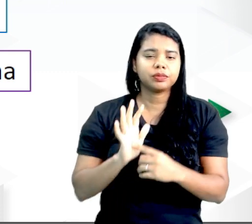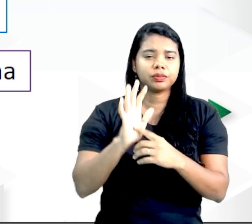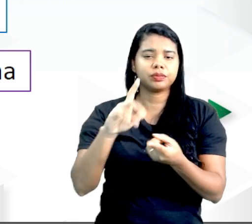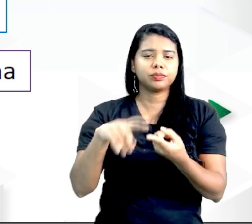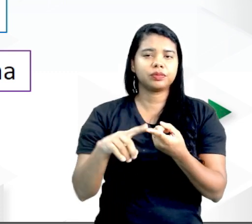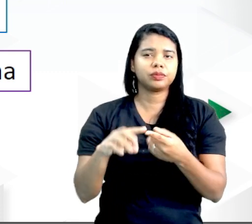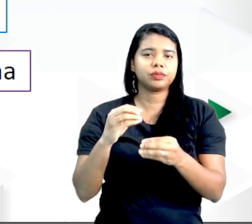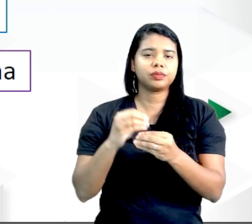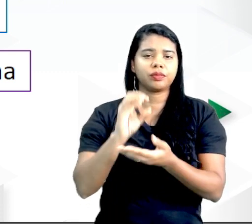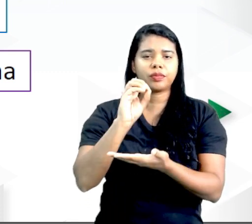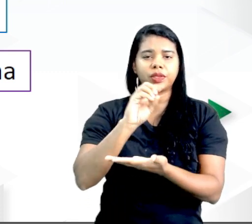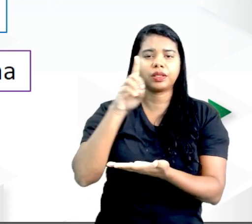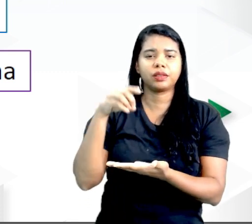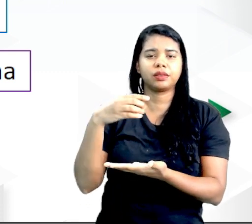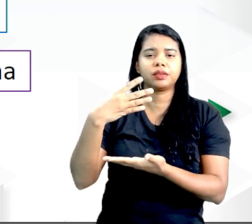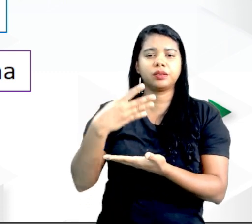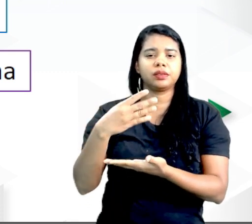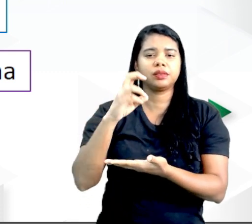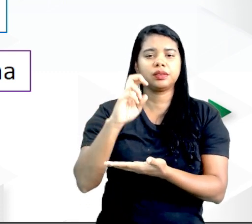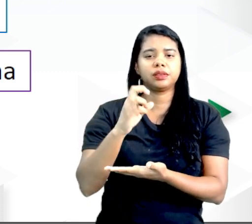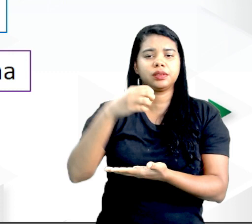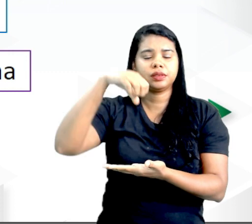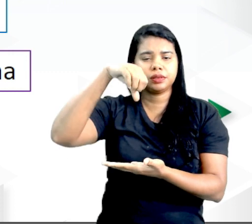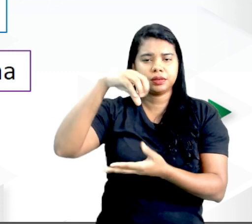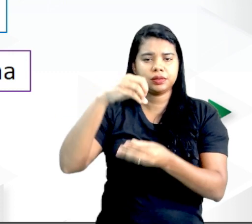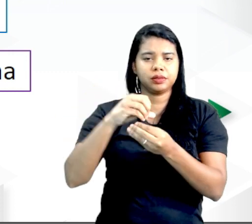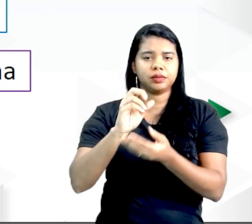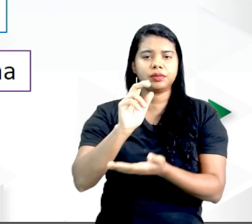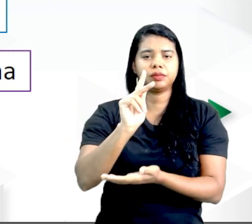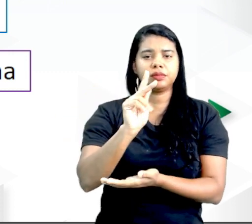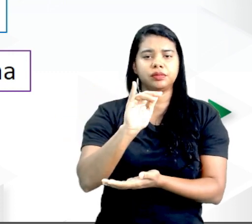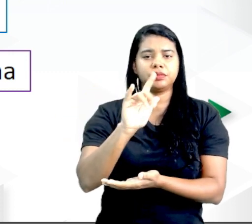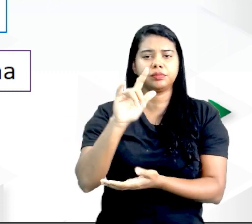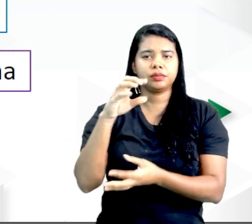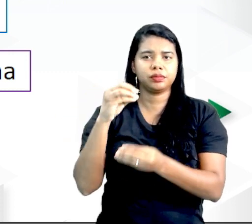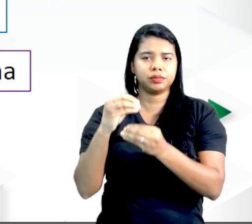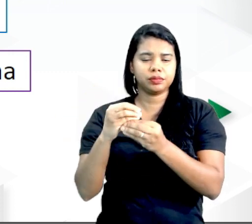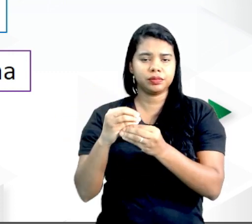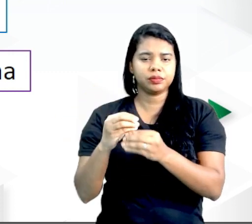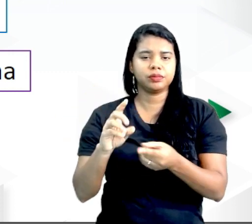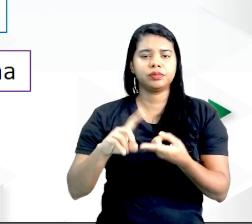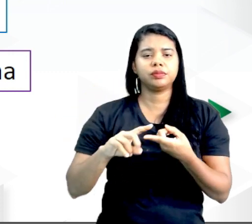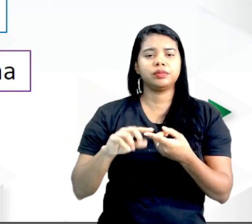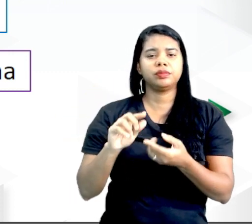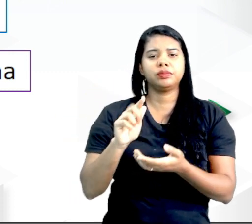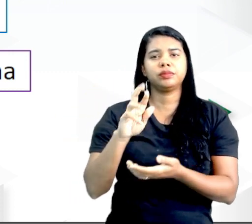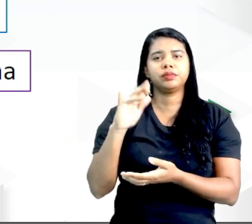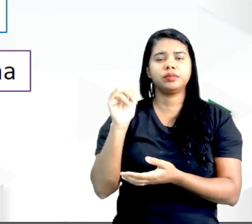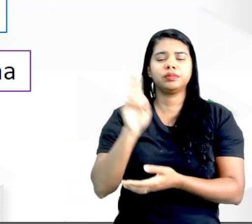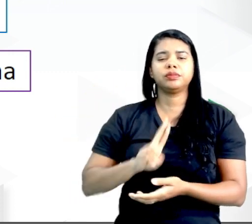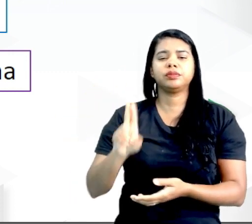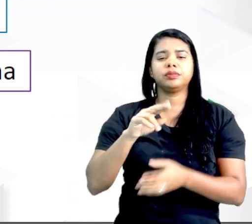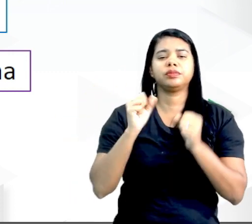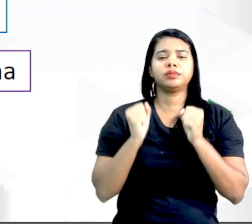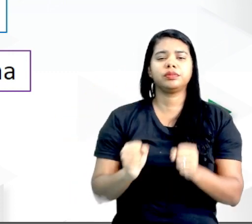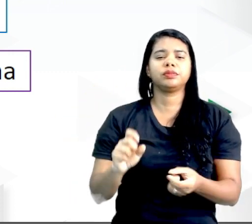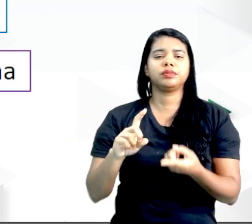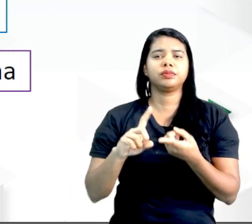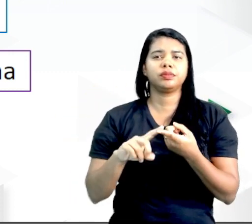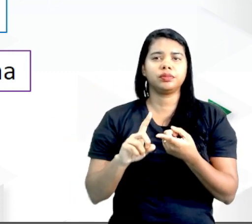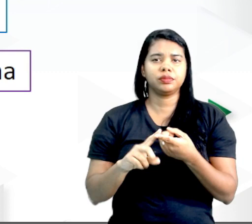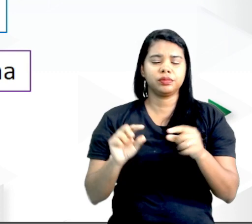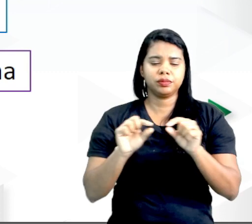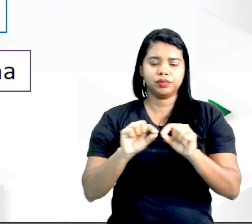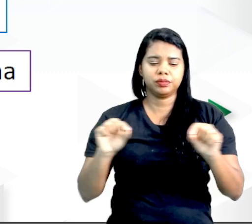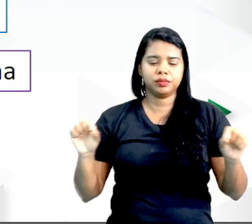tá? 0,459 quilogramas, e essa libra ainda pode ser utilizada para a